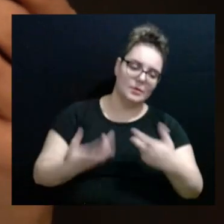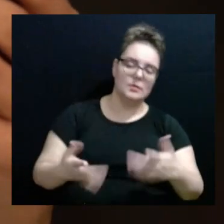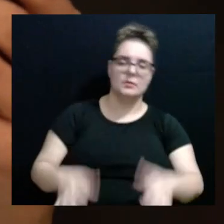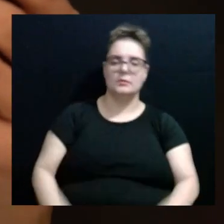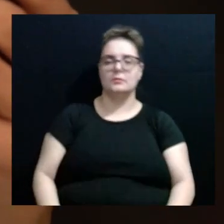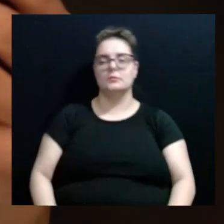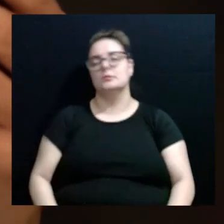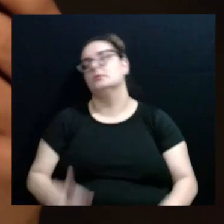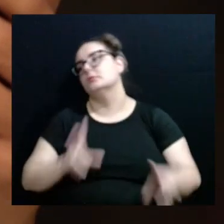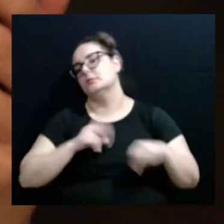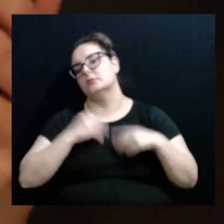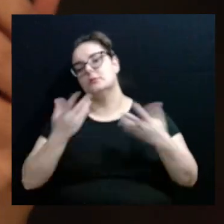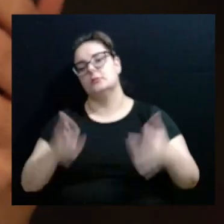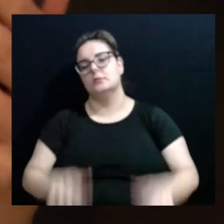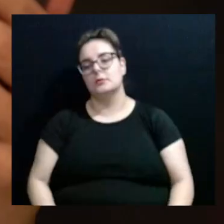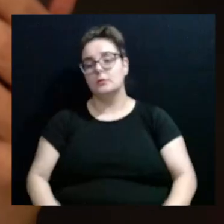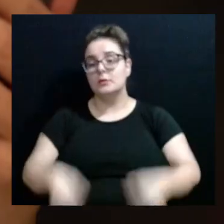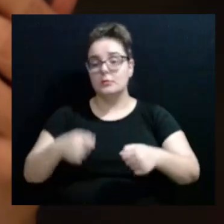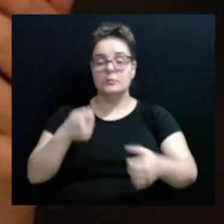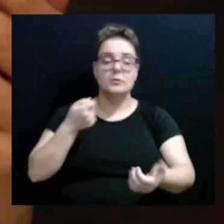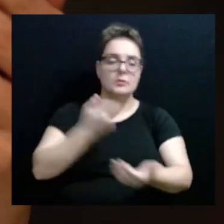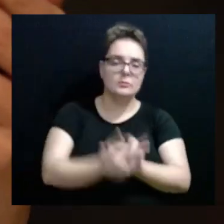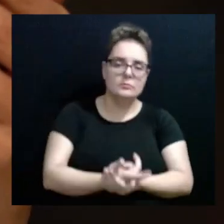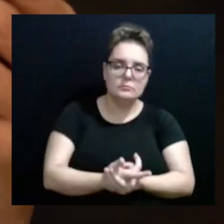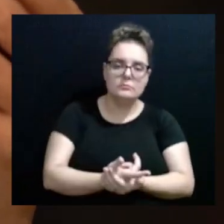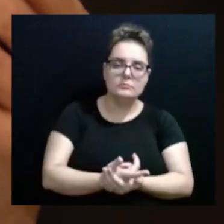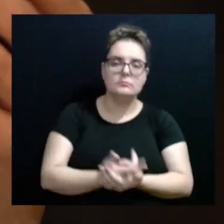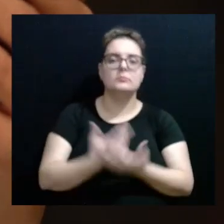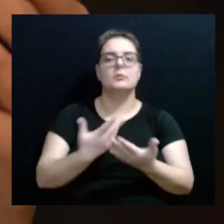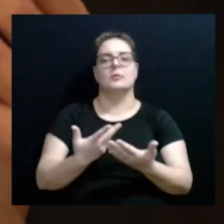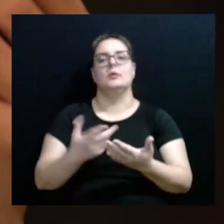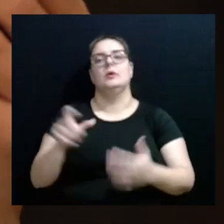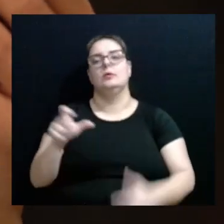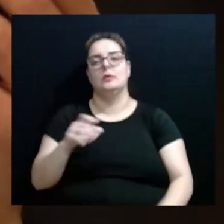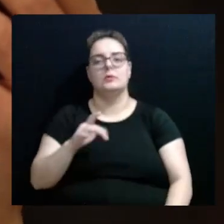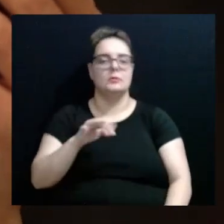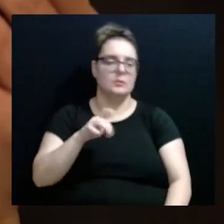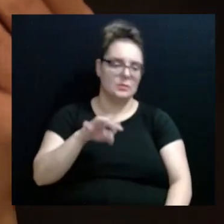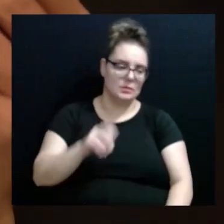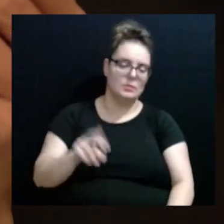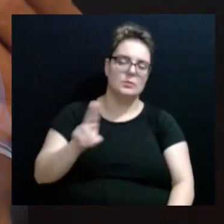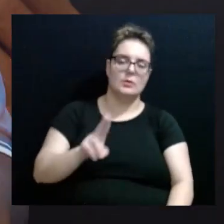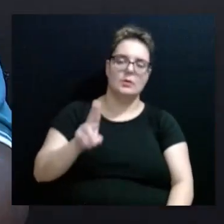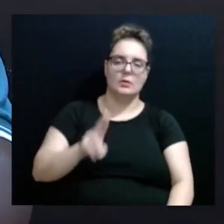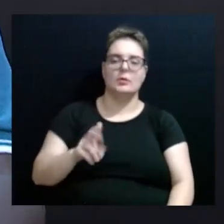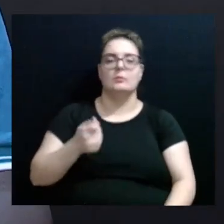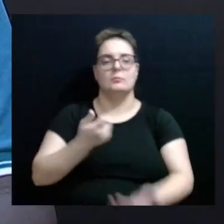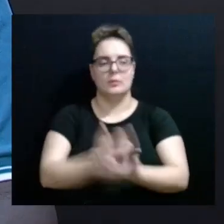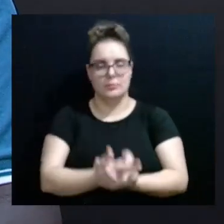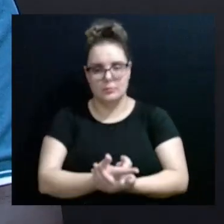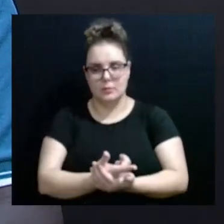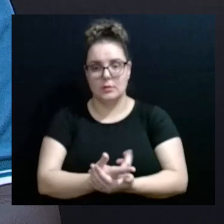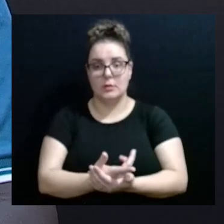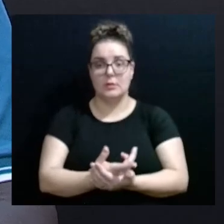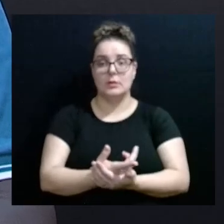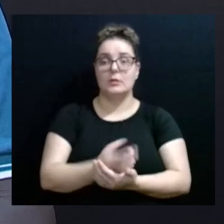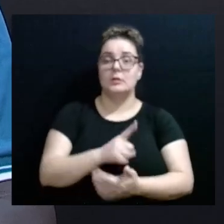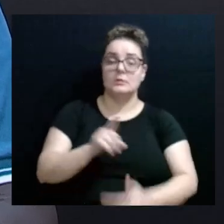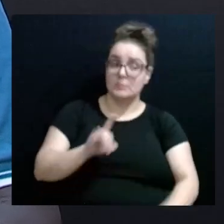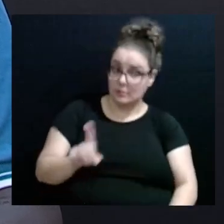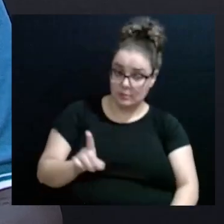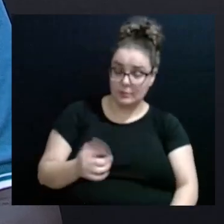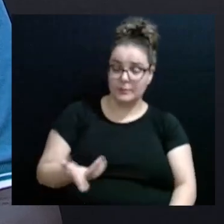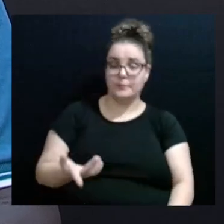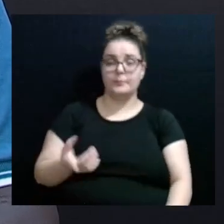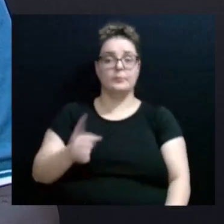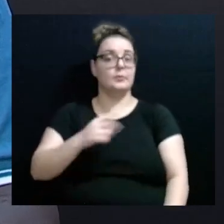ter TV. Então, o que eu faço? Eu preciso comprar. Então, você tem um cartão de crédito que daí você vai e utiliza para compra.